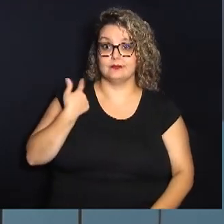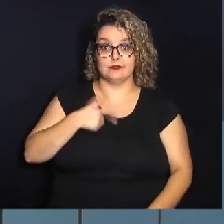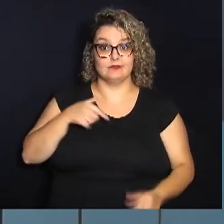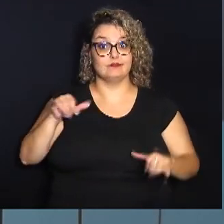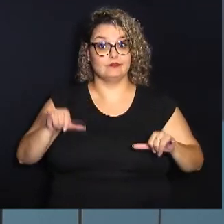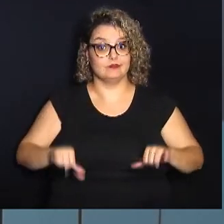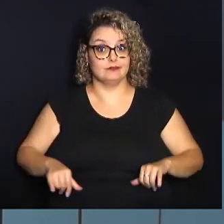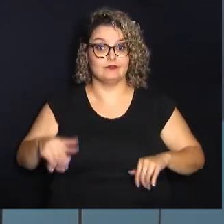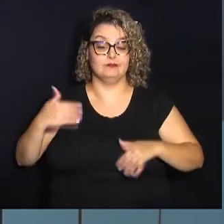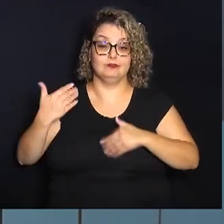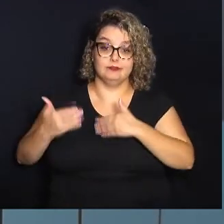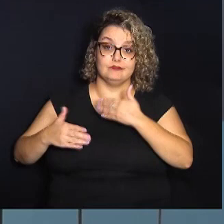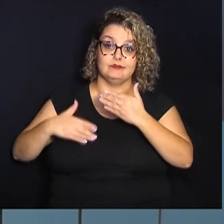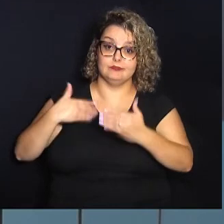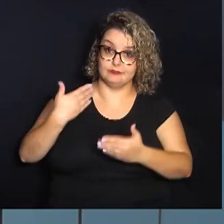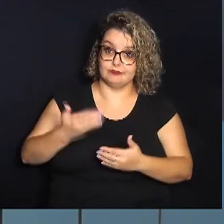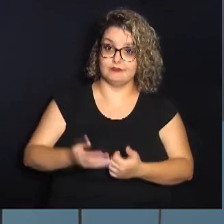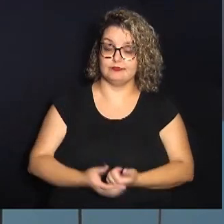sofrendo. Então,